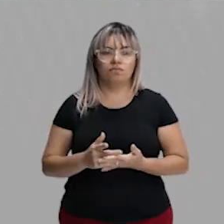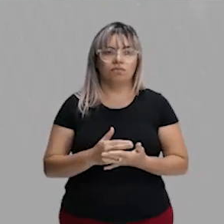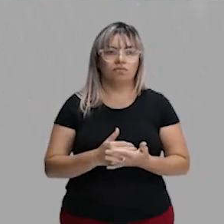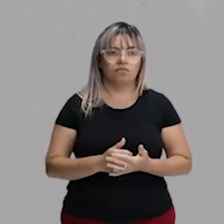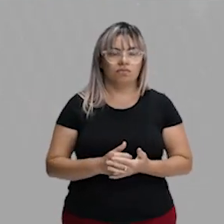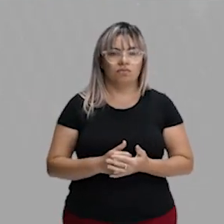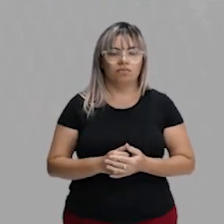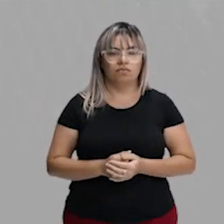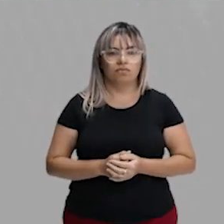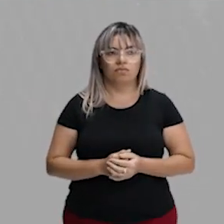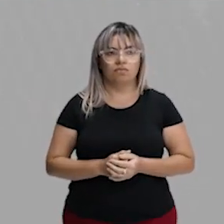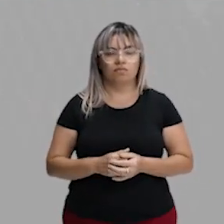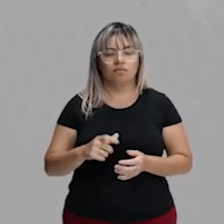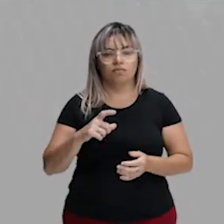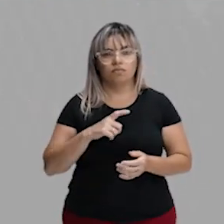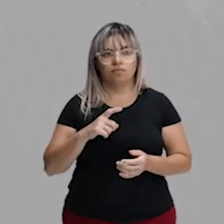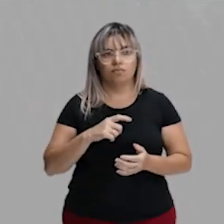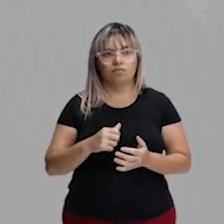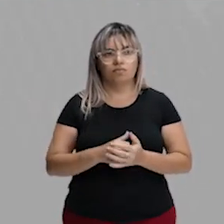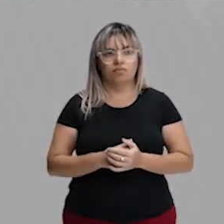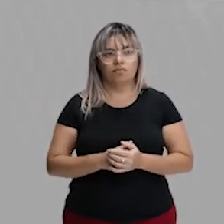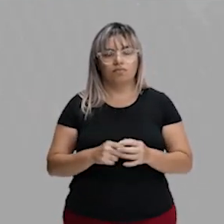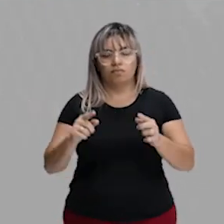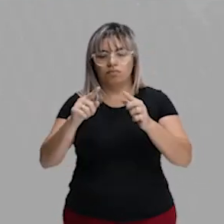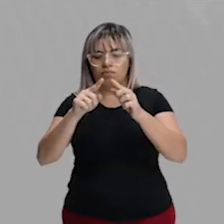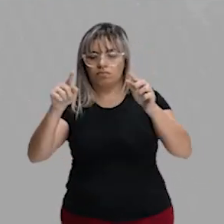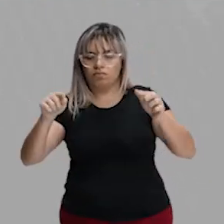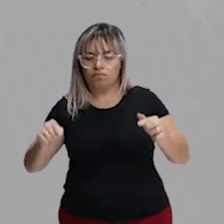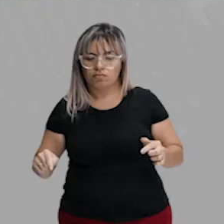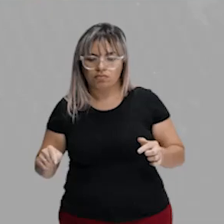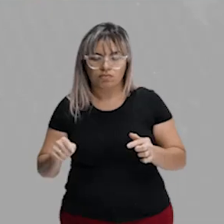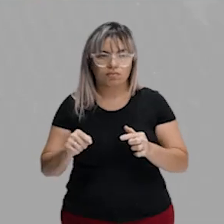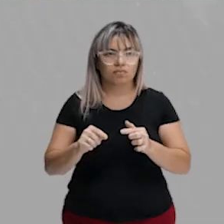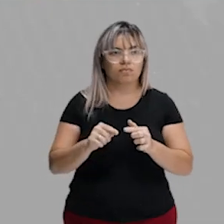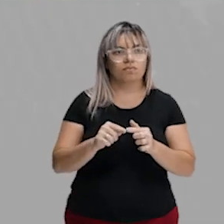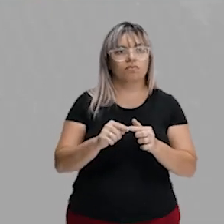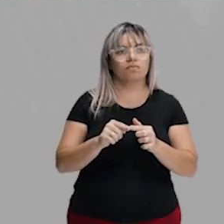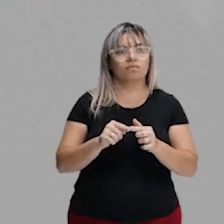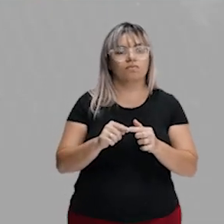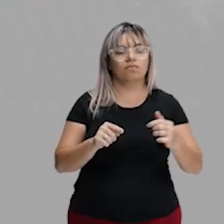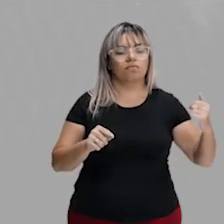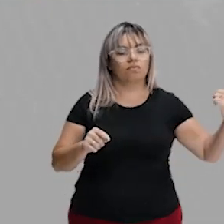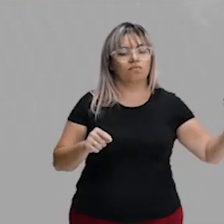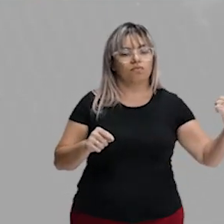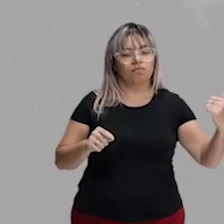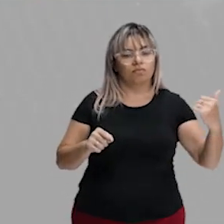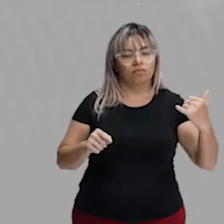então nós vamos ter, ó, a potência total, certo?